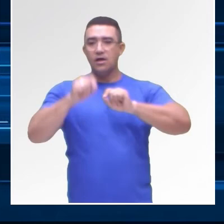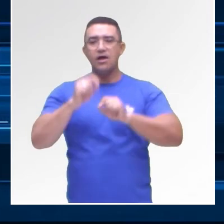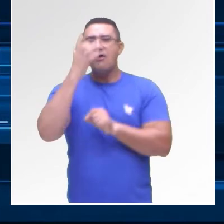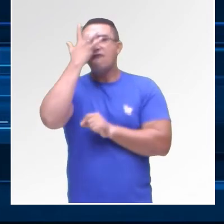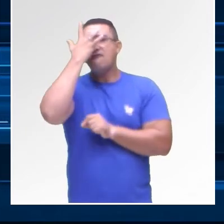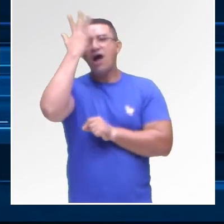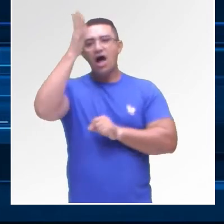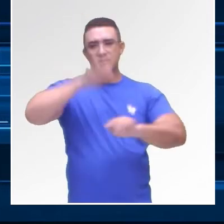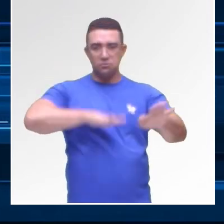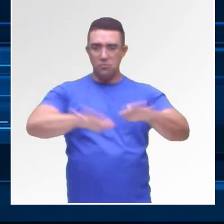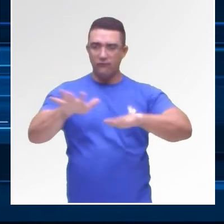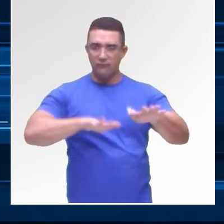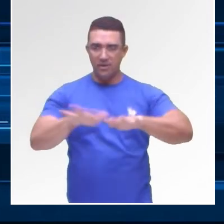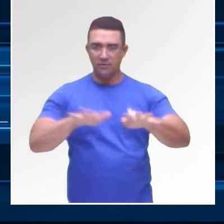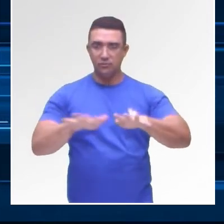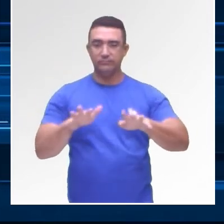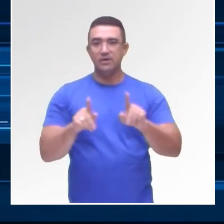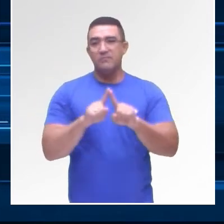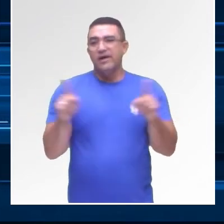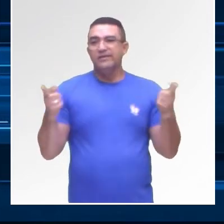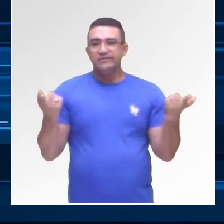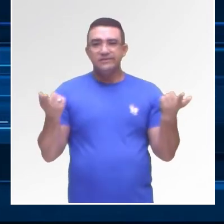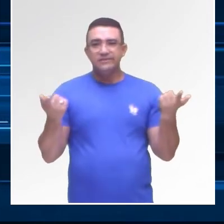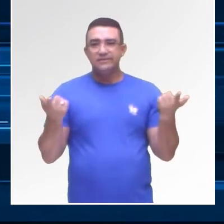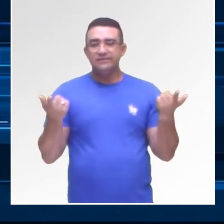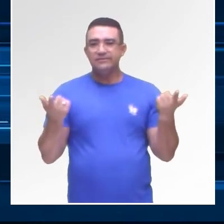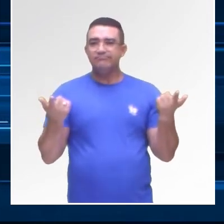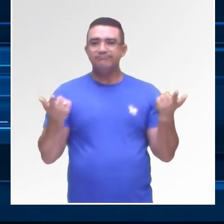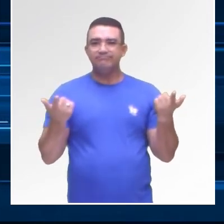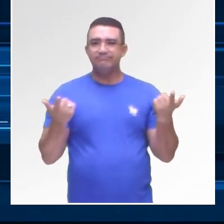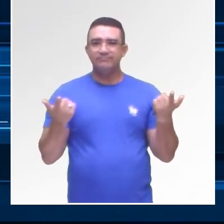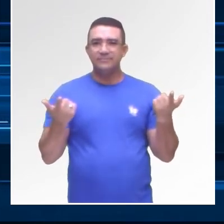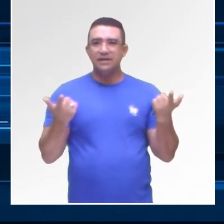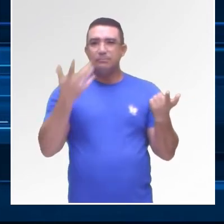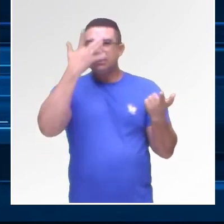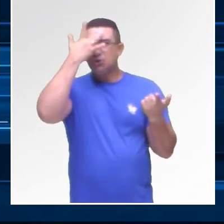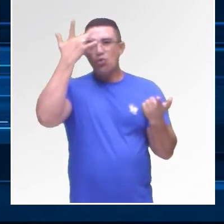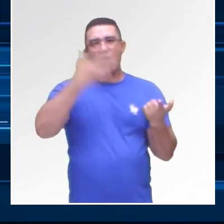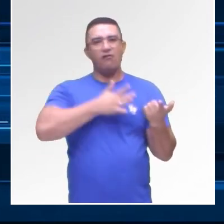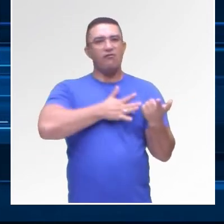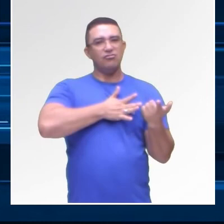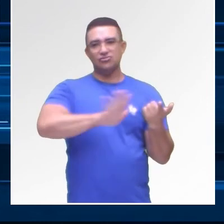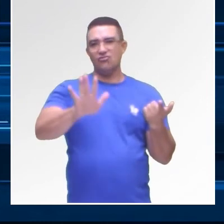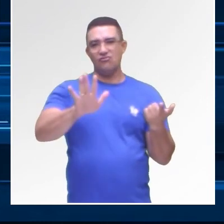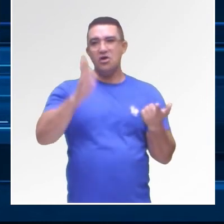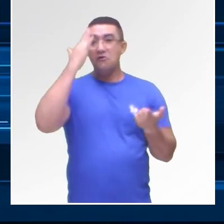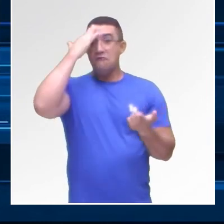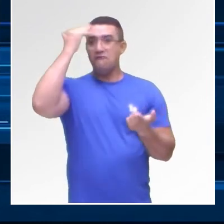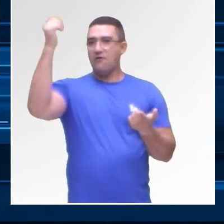facilitar a movimentação. Mas ela não era tão, ela não ganhou tanta